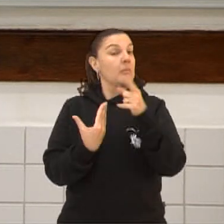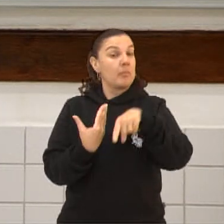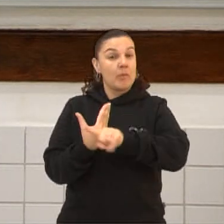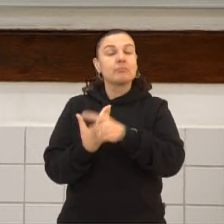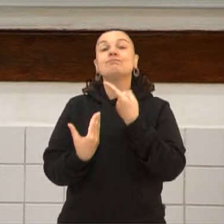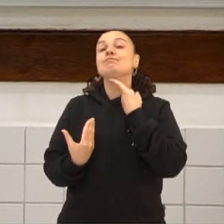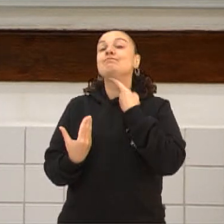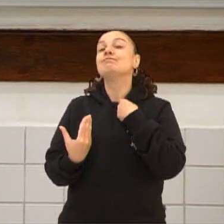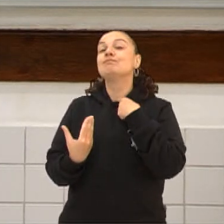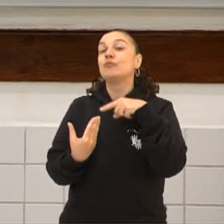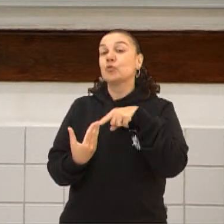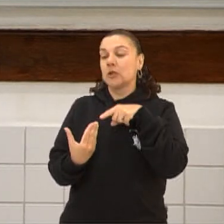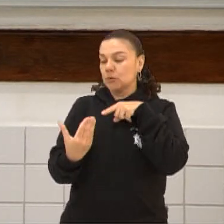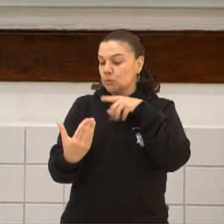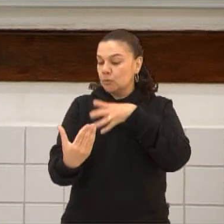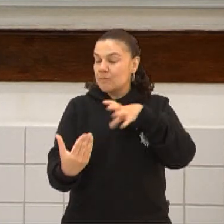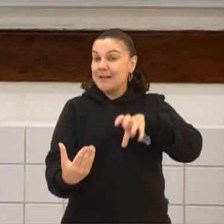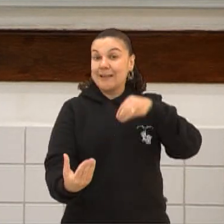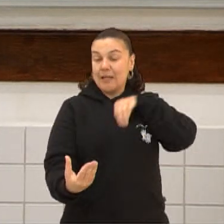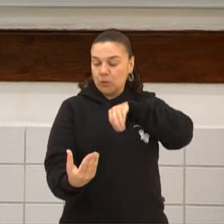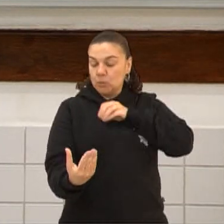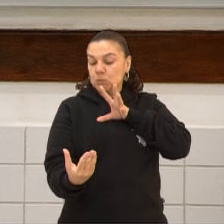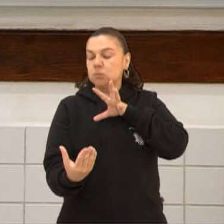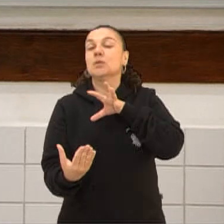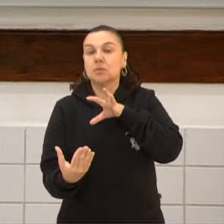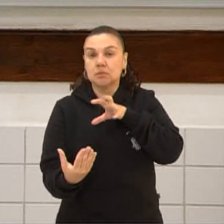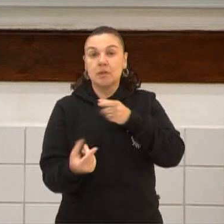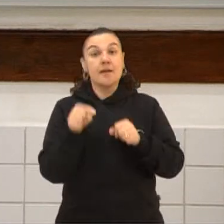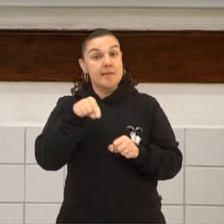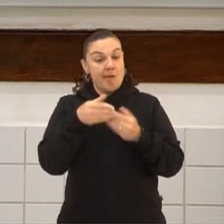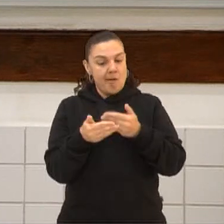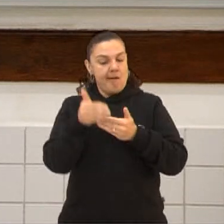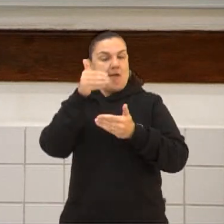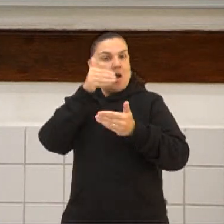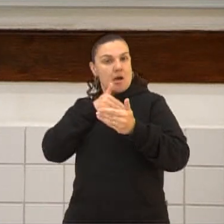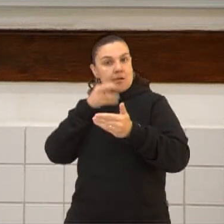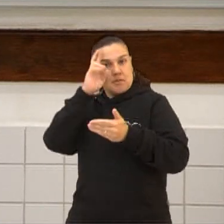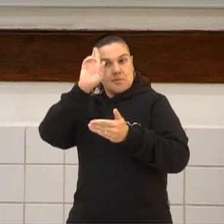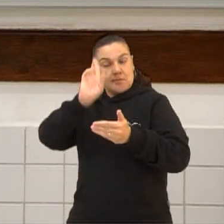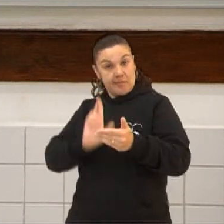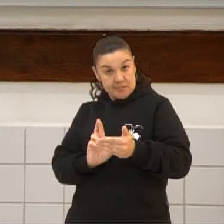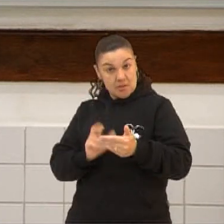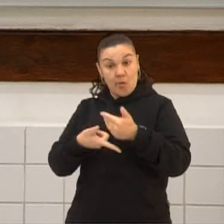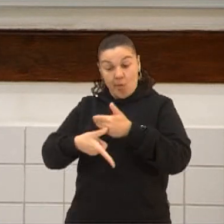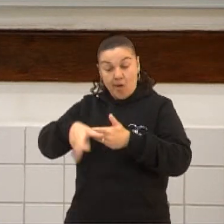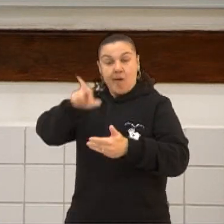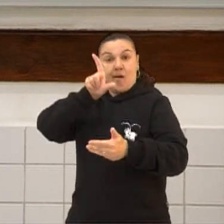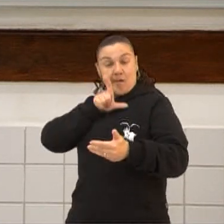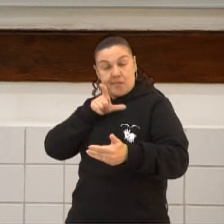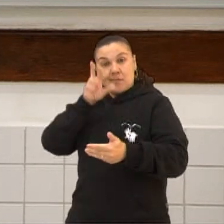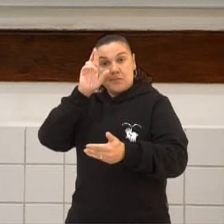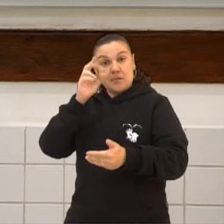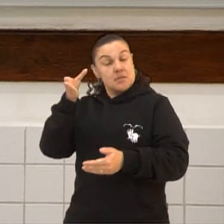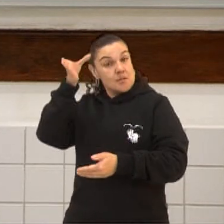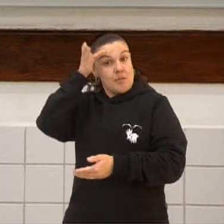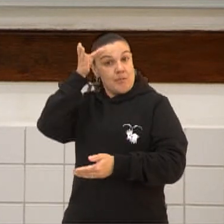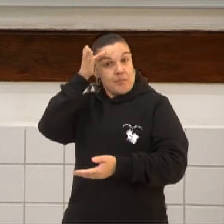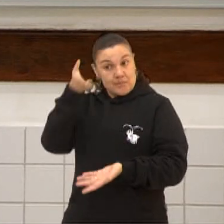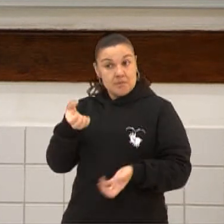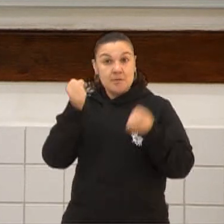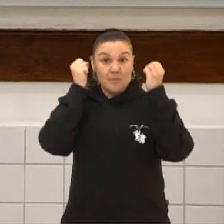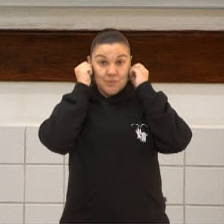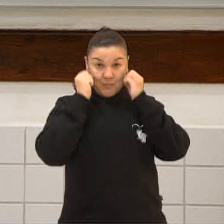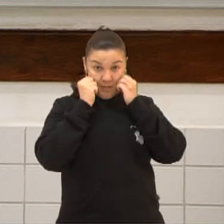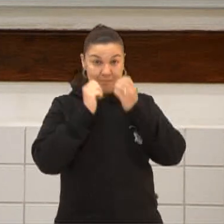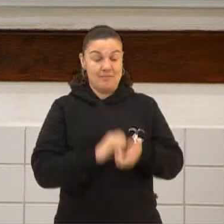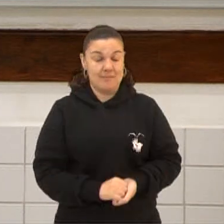vontade, a vontade nos conduzindo de dentro. E a vontade que é anterior à racionalidade, anterior à consciência no pensamento de Schopenhauer.